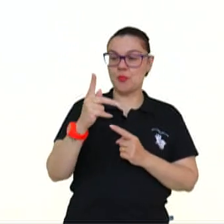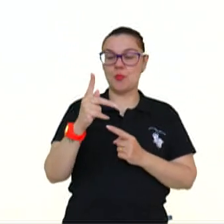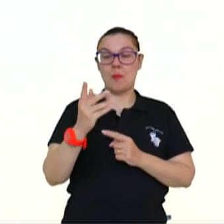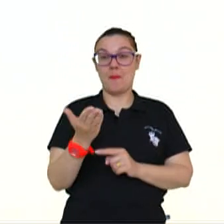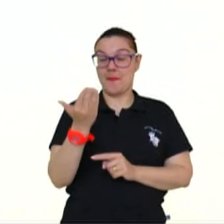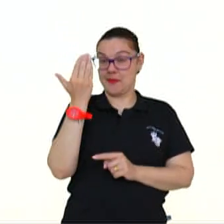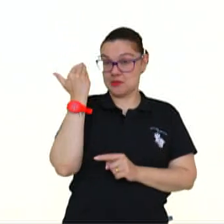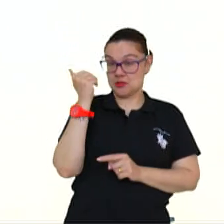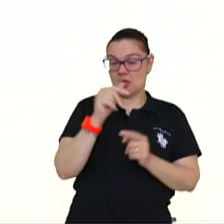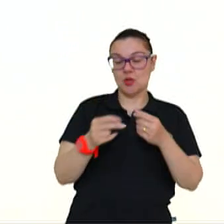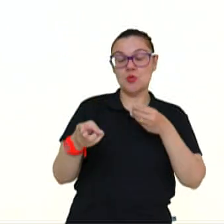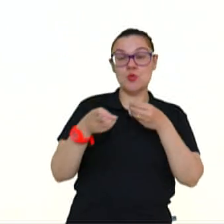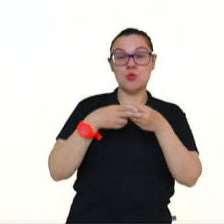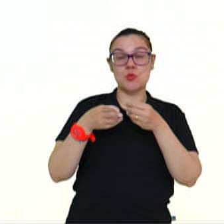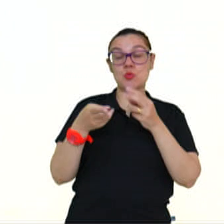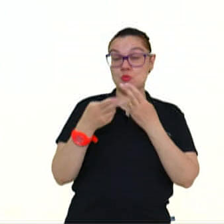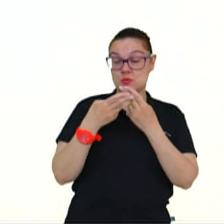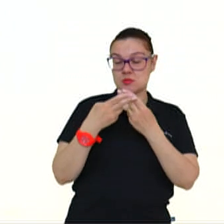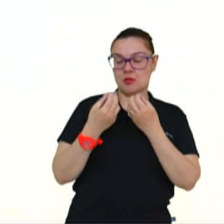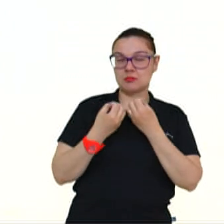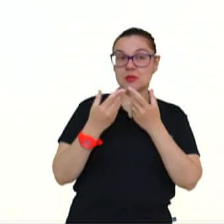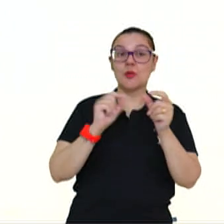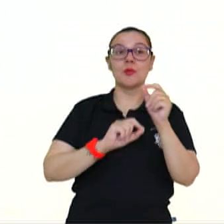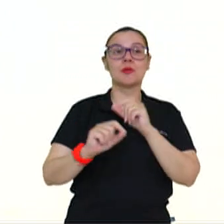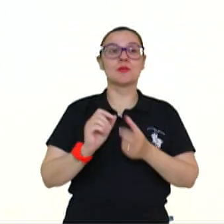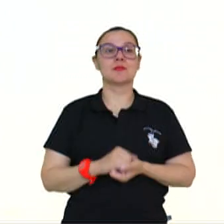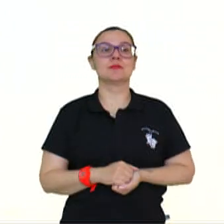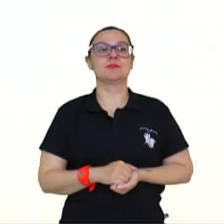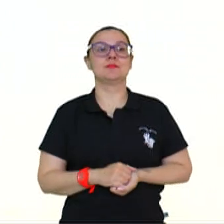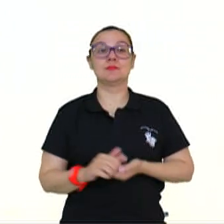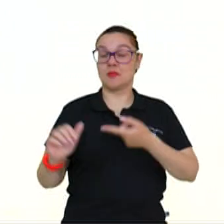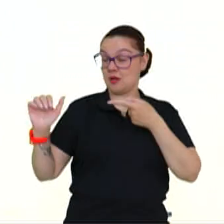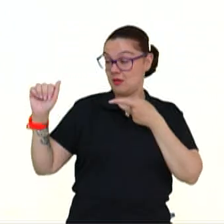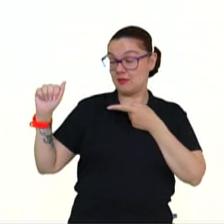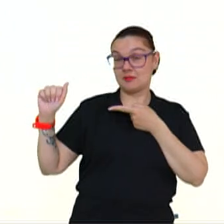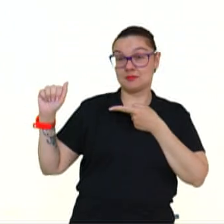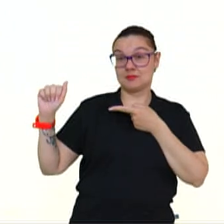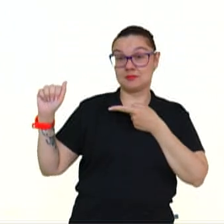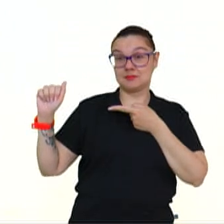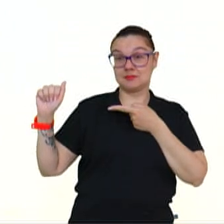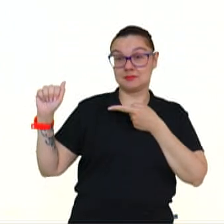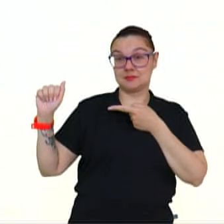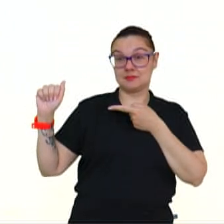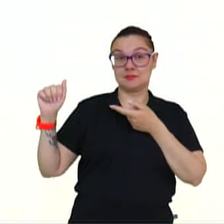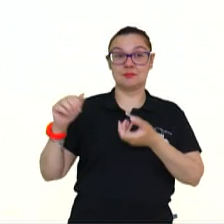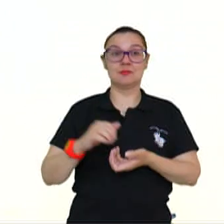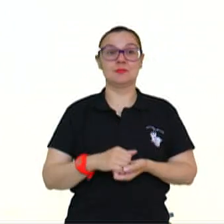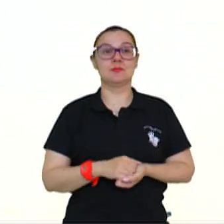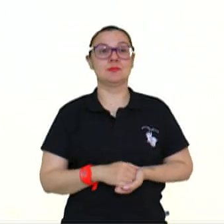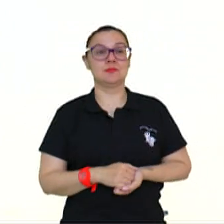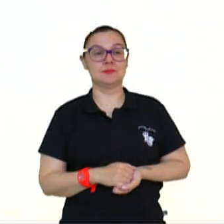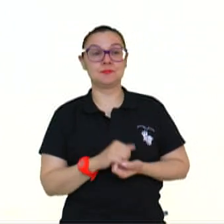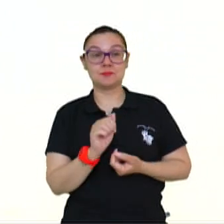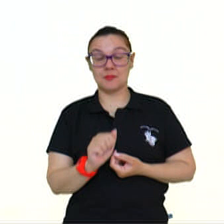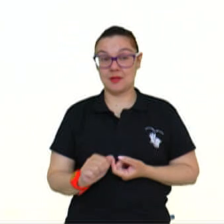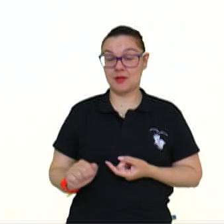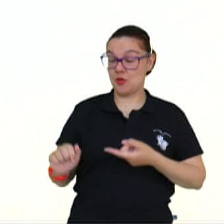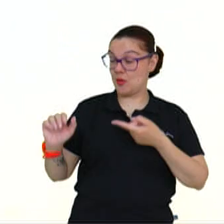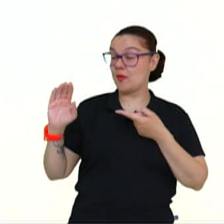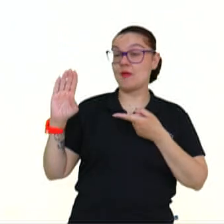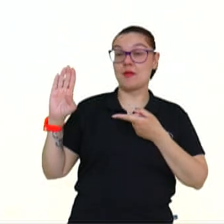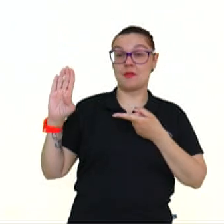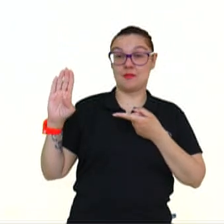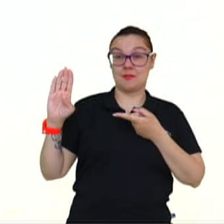verbal também usado para expressar. Lembra que eu falei para vocês? A letra A, um caráter mais polido e a pedidos e a informações, o que vocês